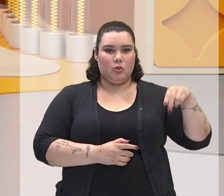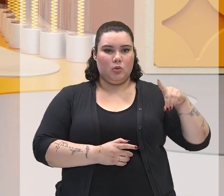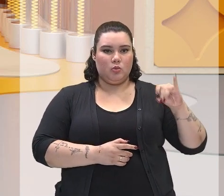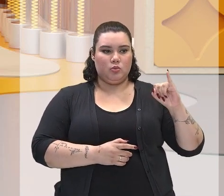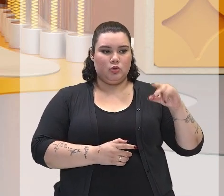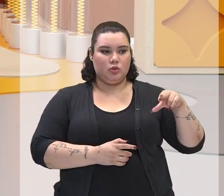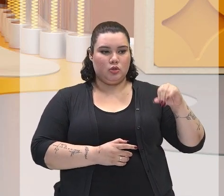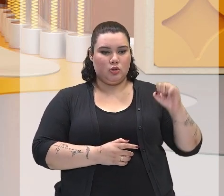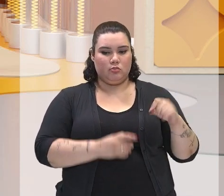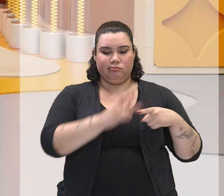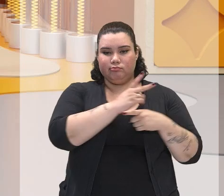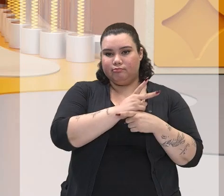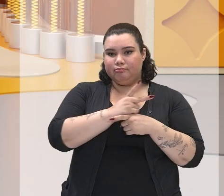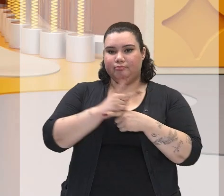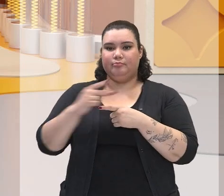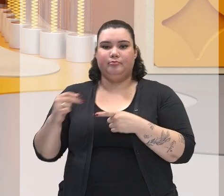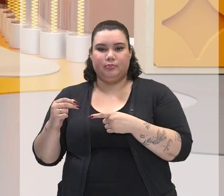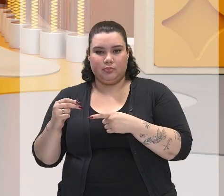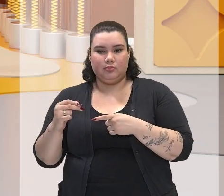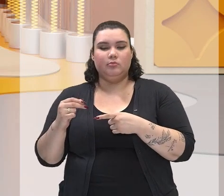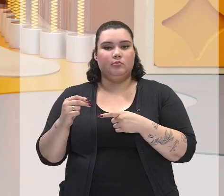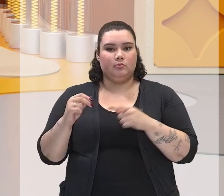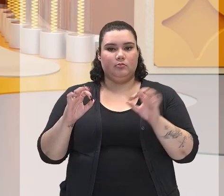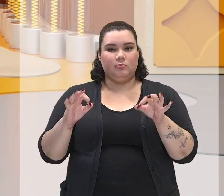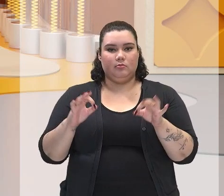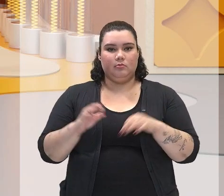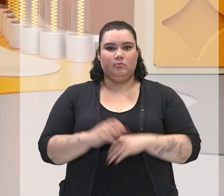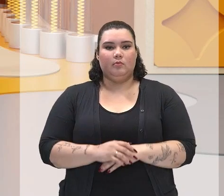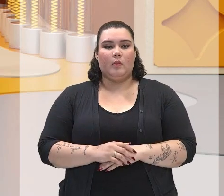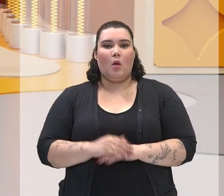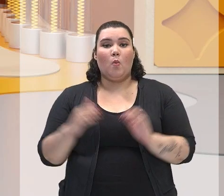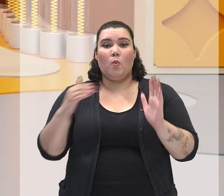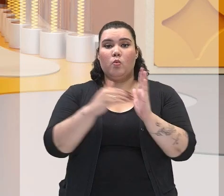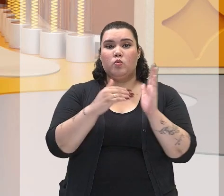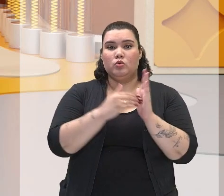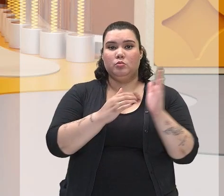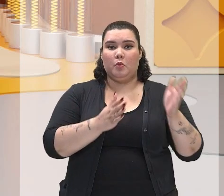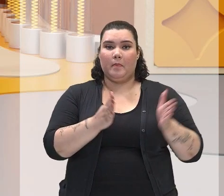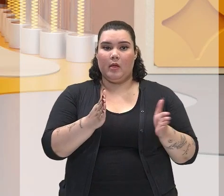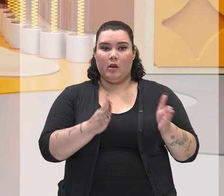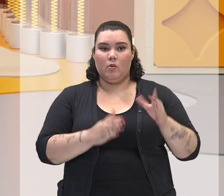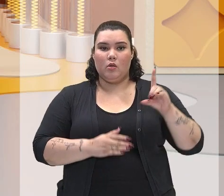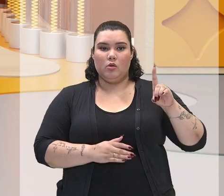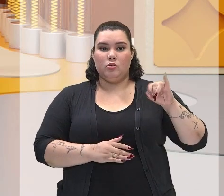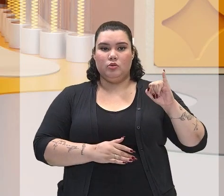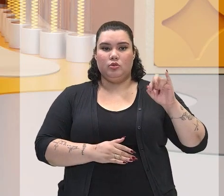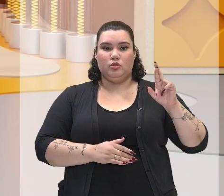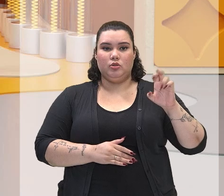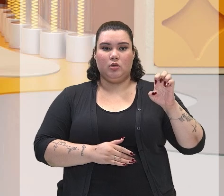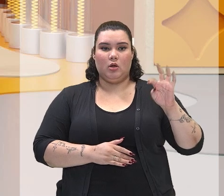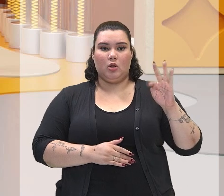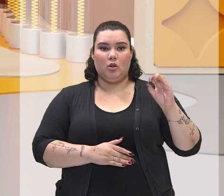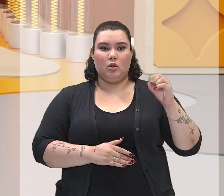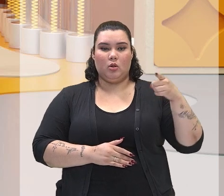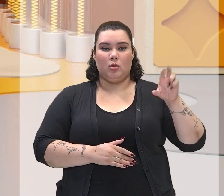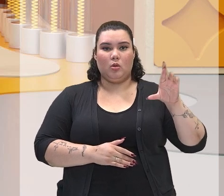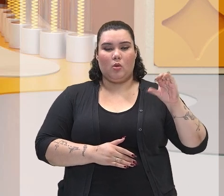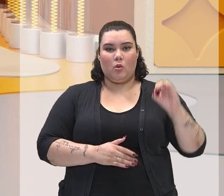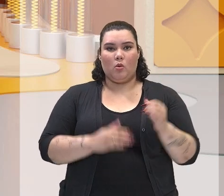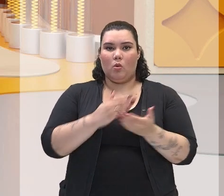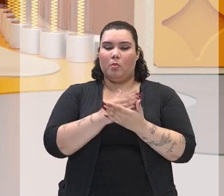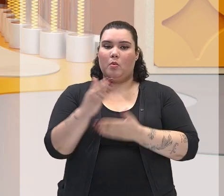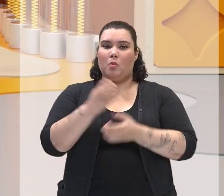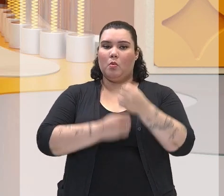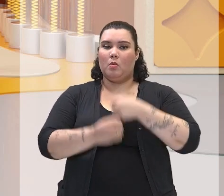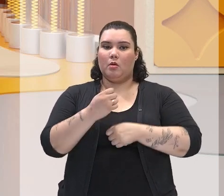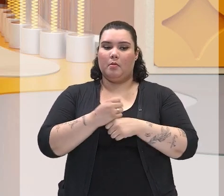processo revolucionário, que é qual? O Diretório, que começou em 1794. Então nós vamos